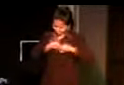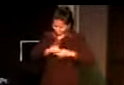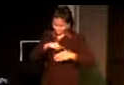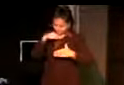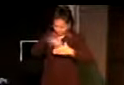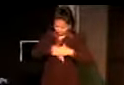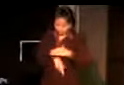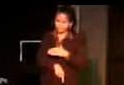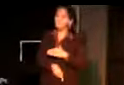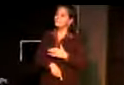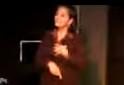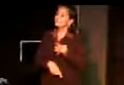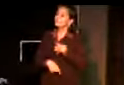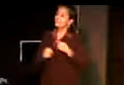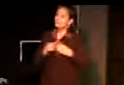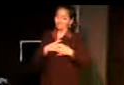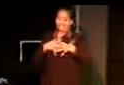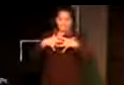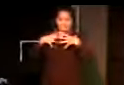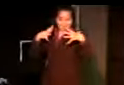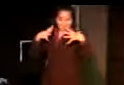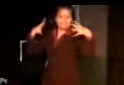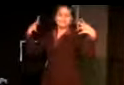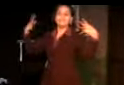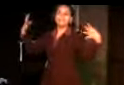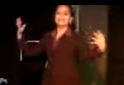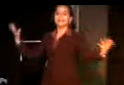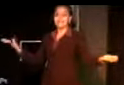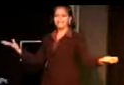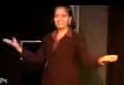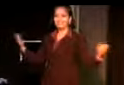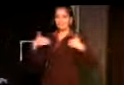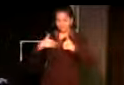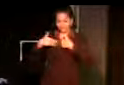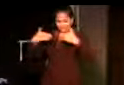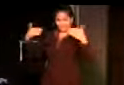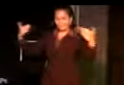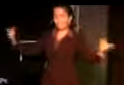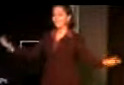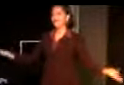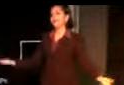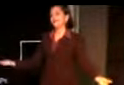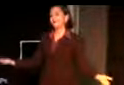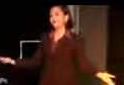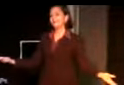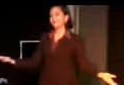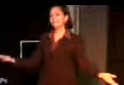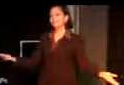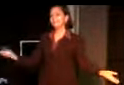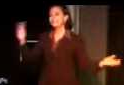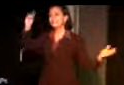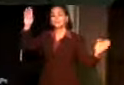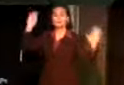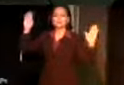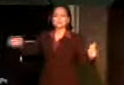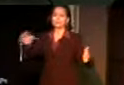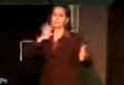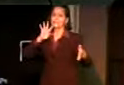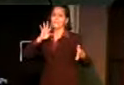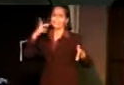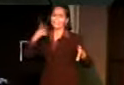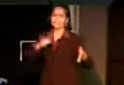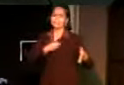e você vai poder viver um milagre abre o seu ser não existe nada que Deus já não tenha visto na sua